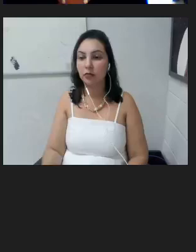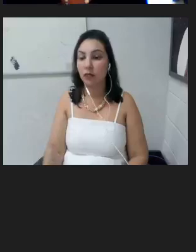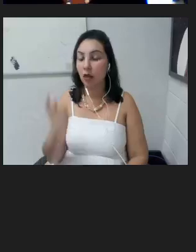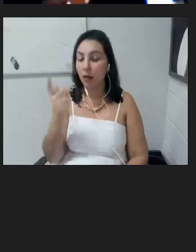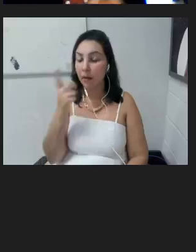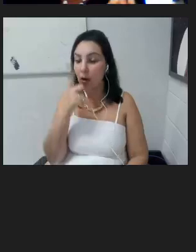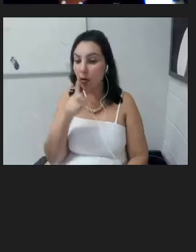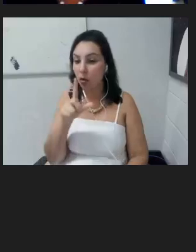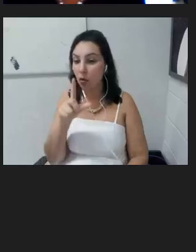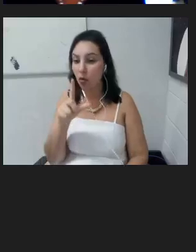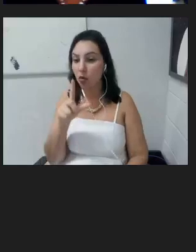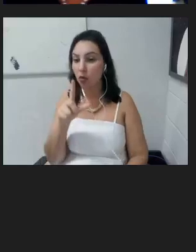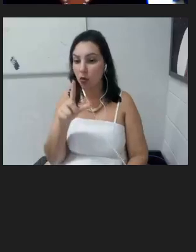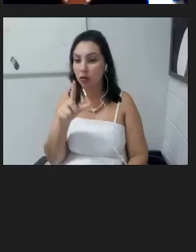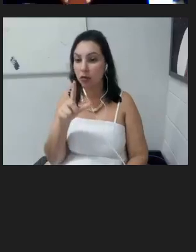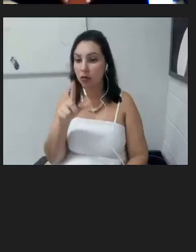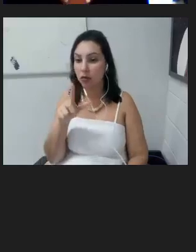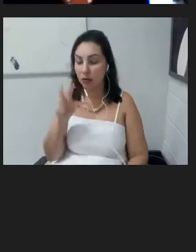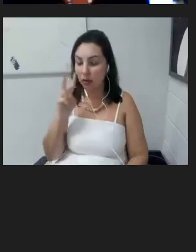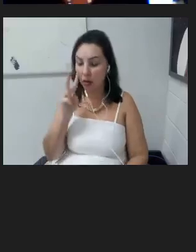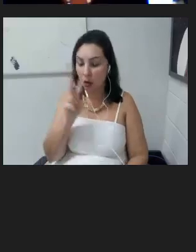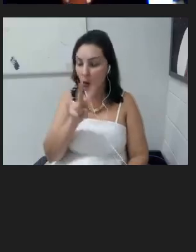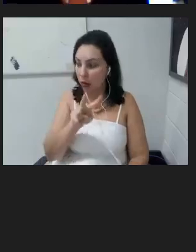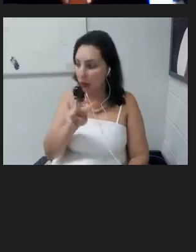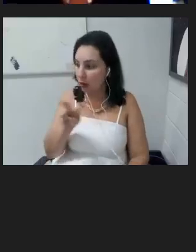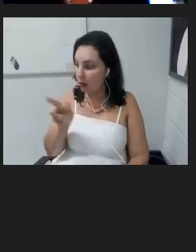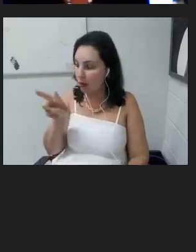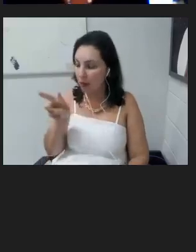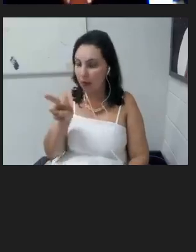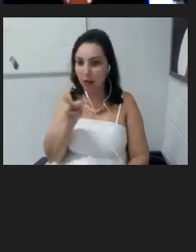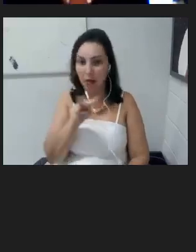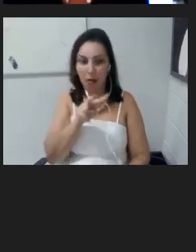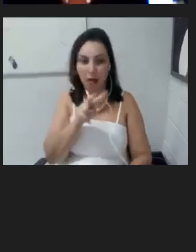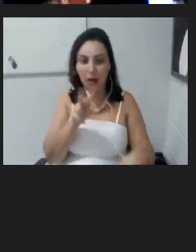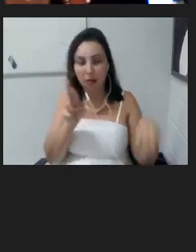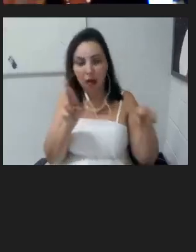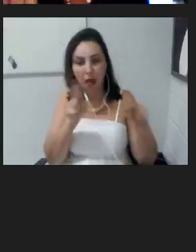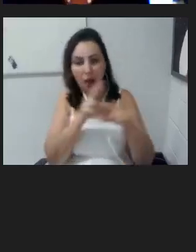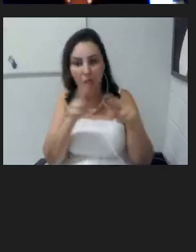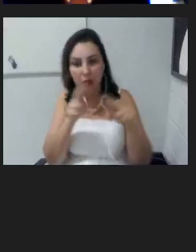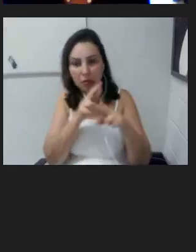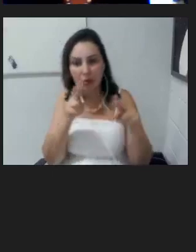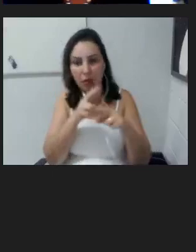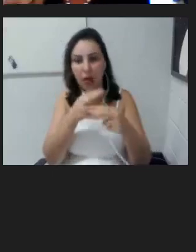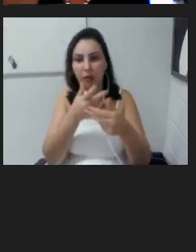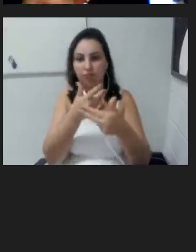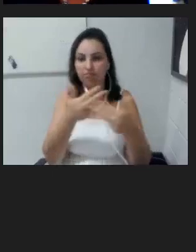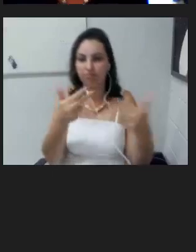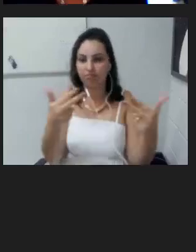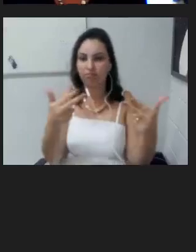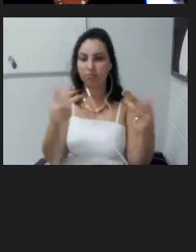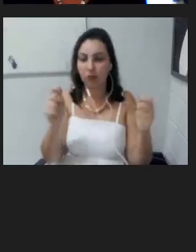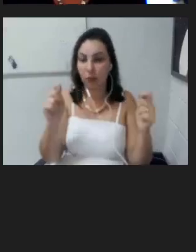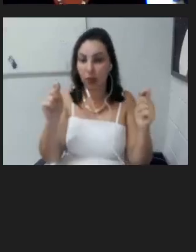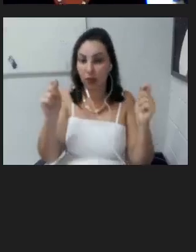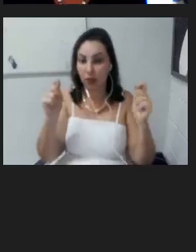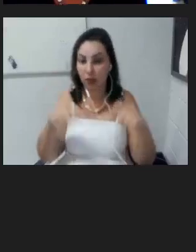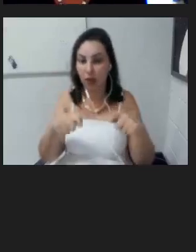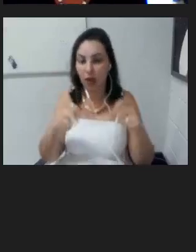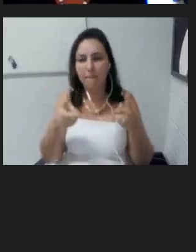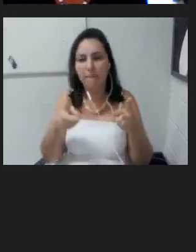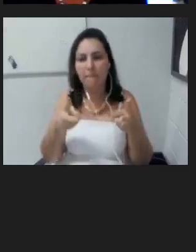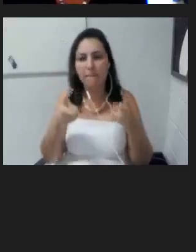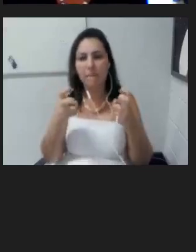olhar este seu entorno de relações e condições concretas e você perceber